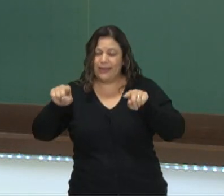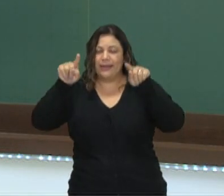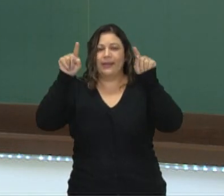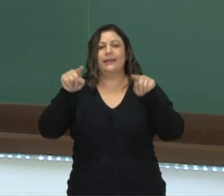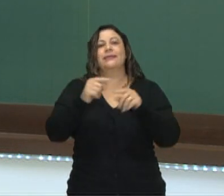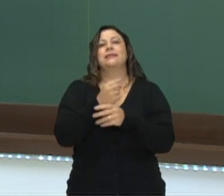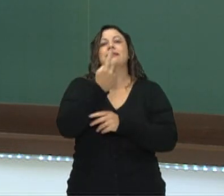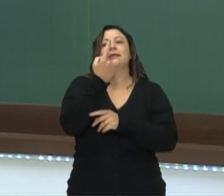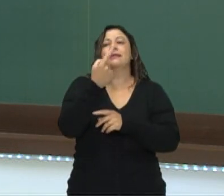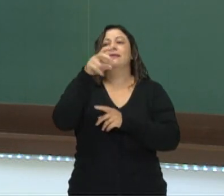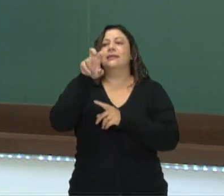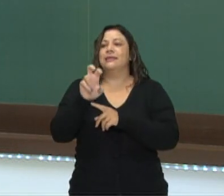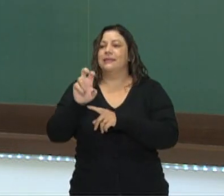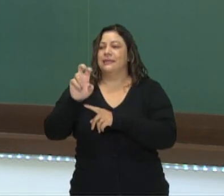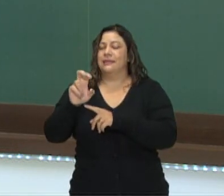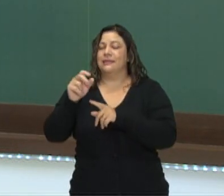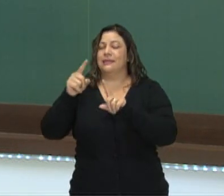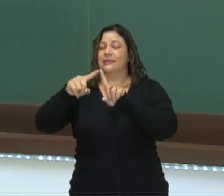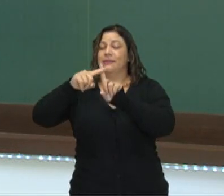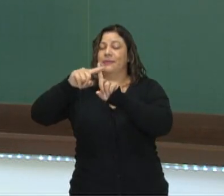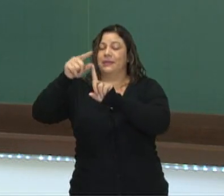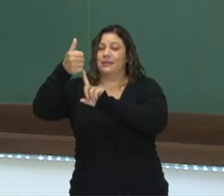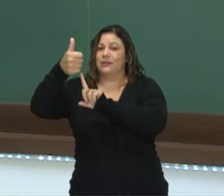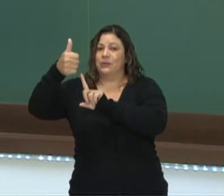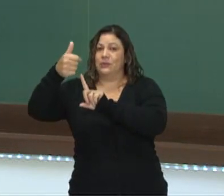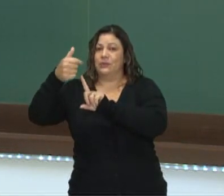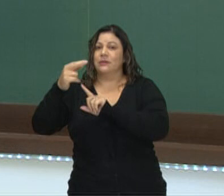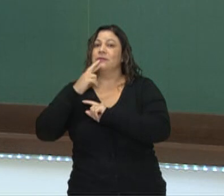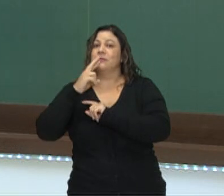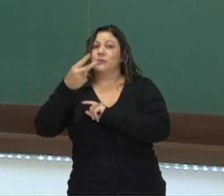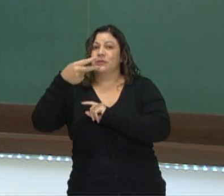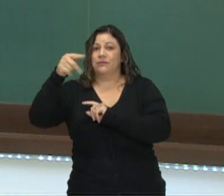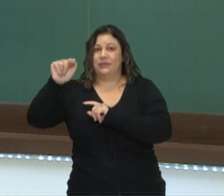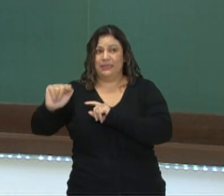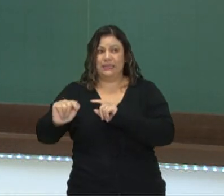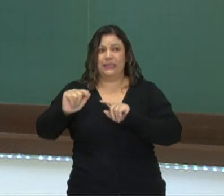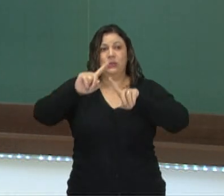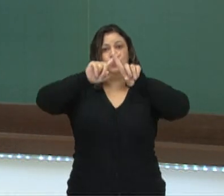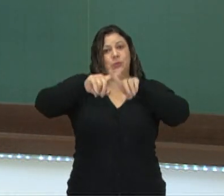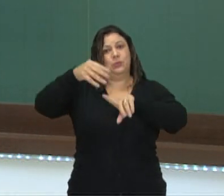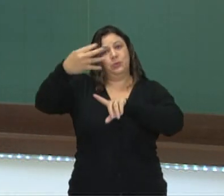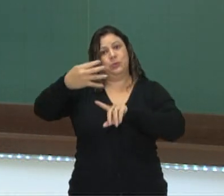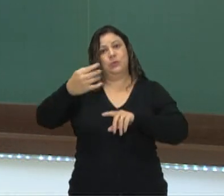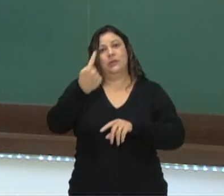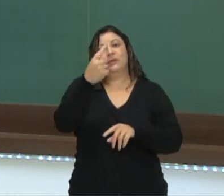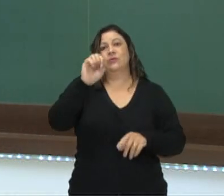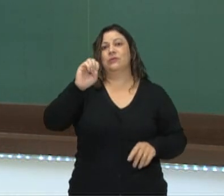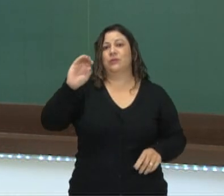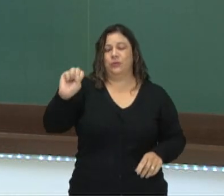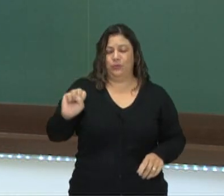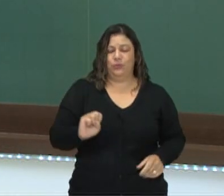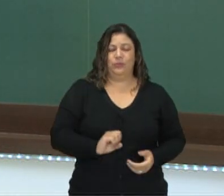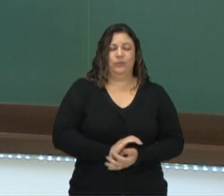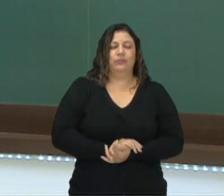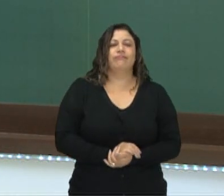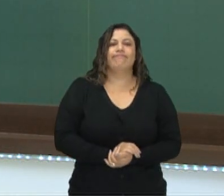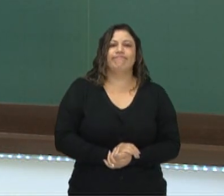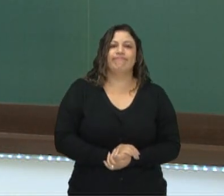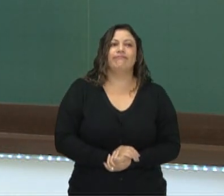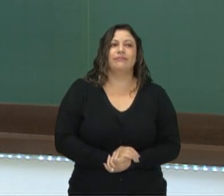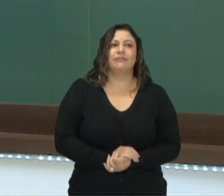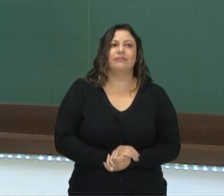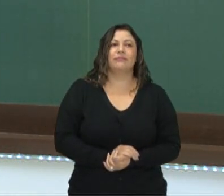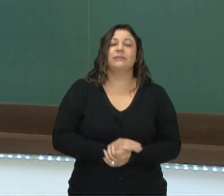mais 12, 27, e multiplico por 4. Resultado, 108. Beleza? Vamos